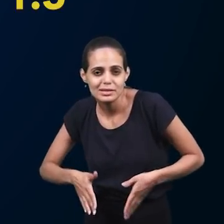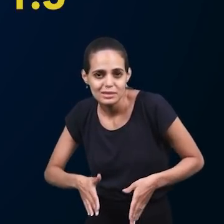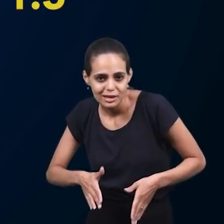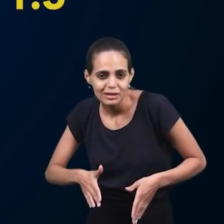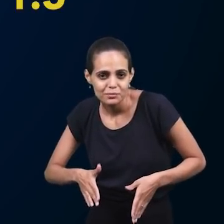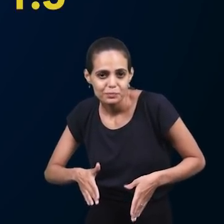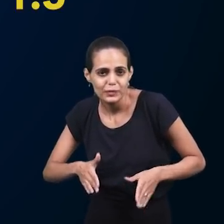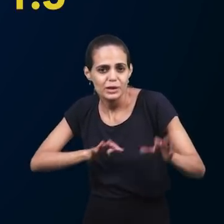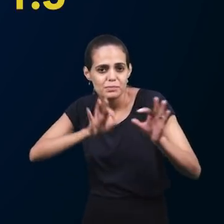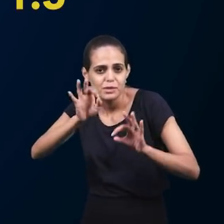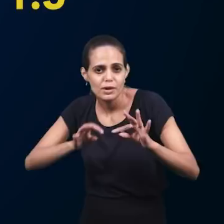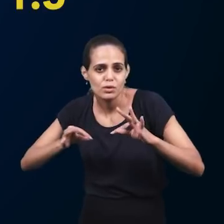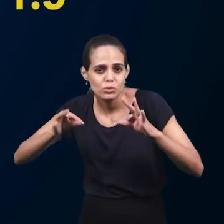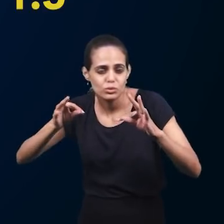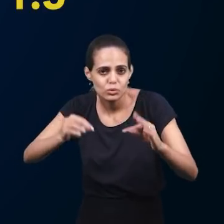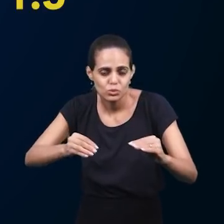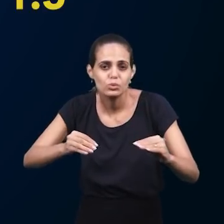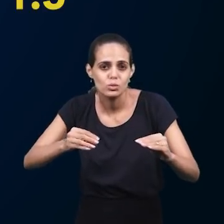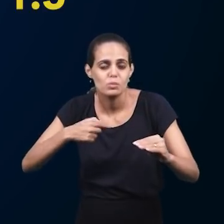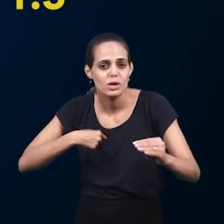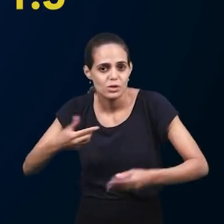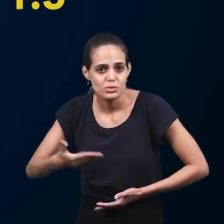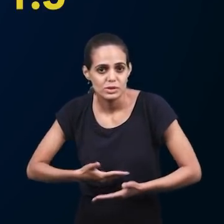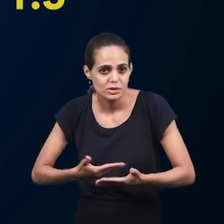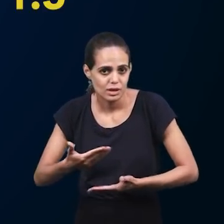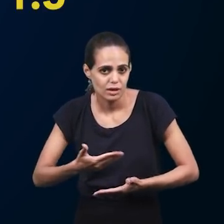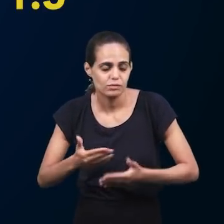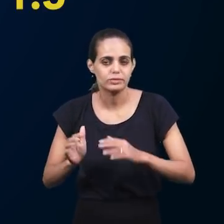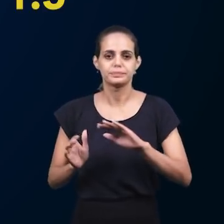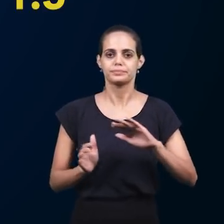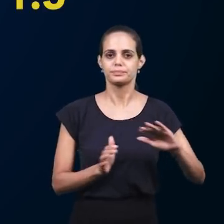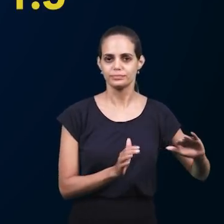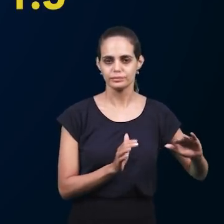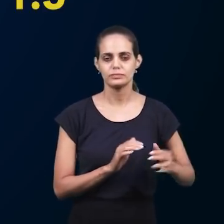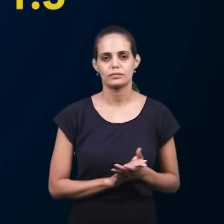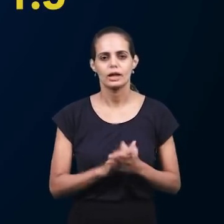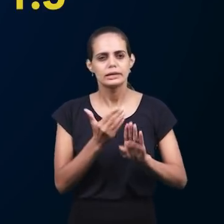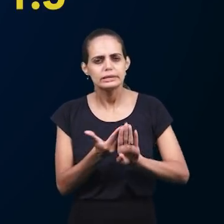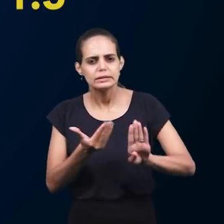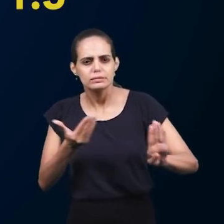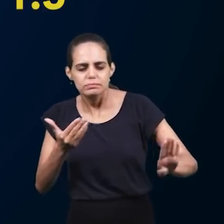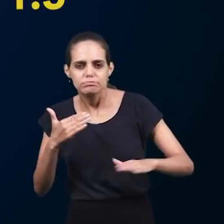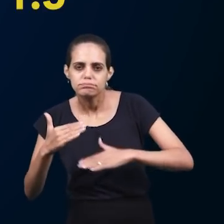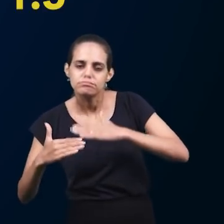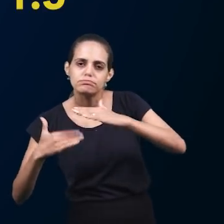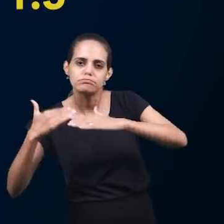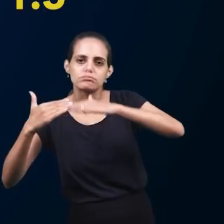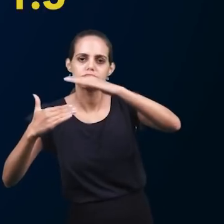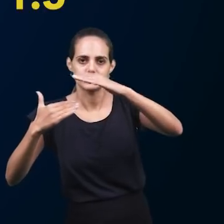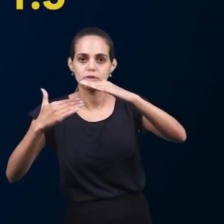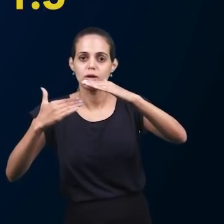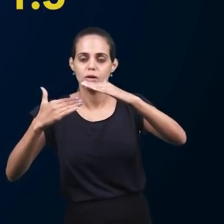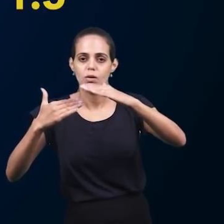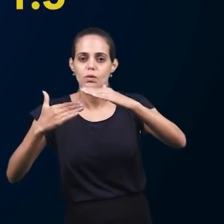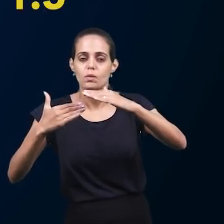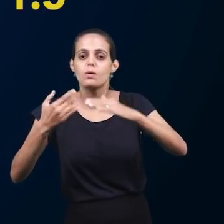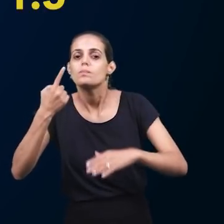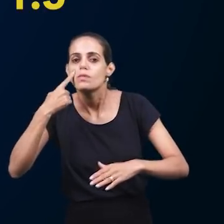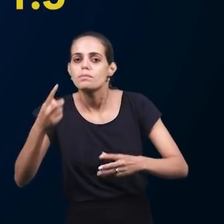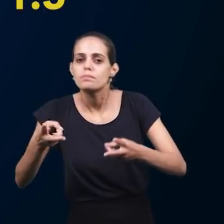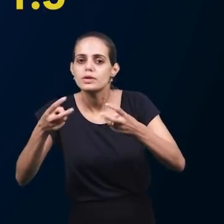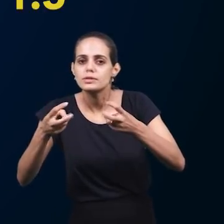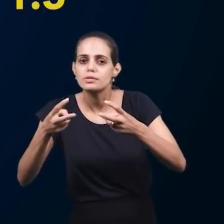profeta. E em santificação, nós vemos a operação do Espírito Santo, porque é o